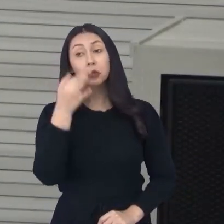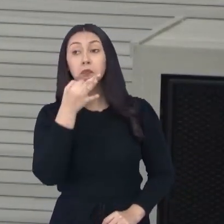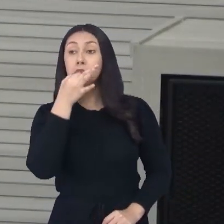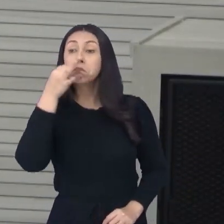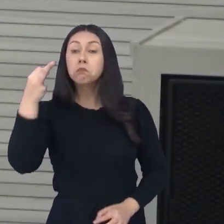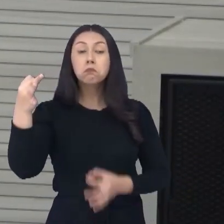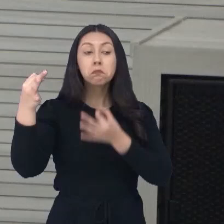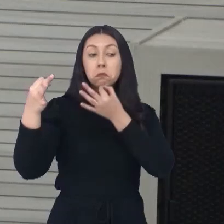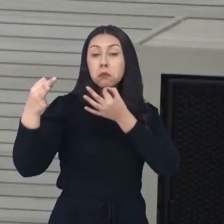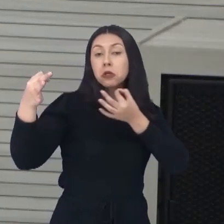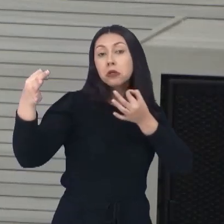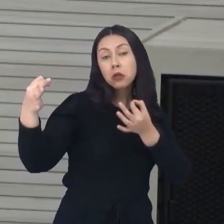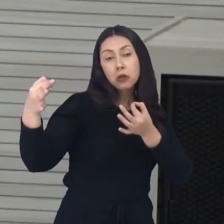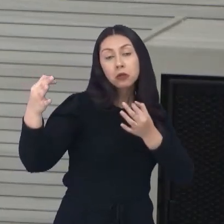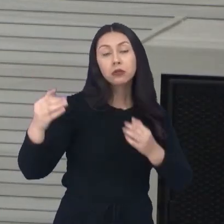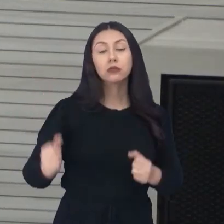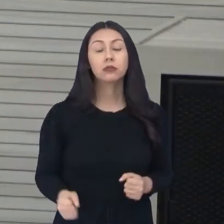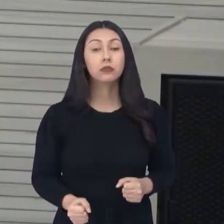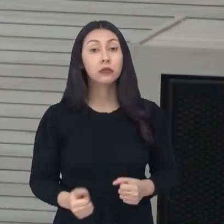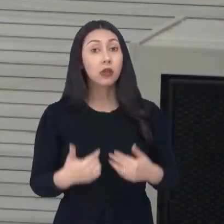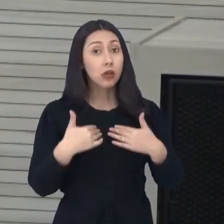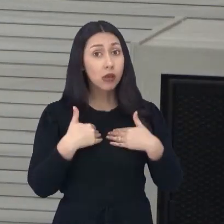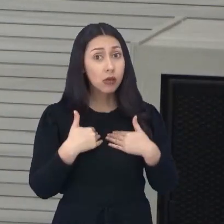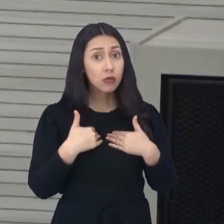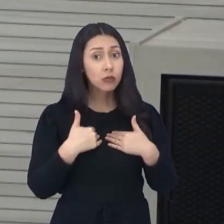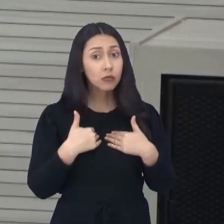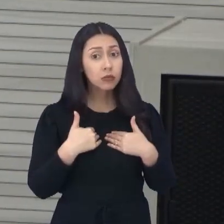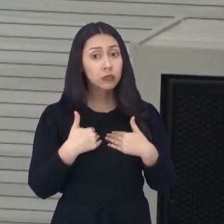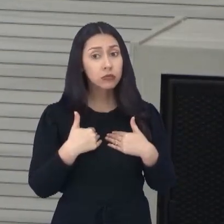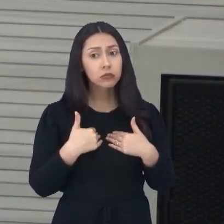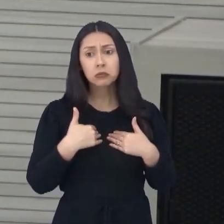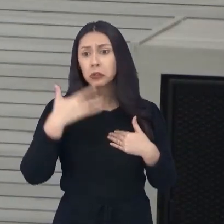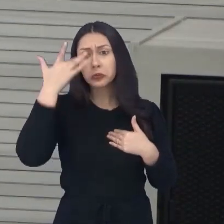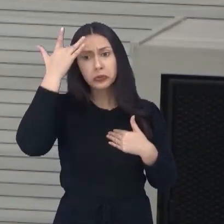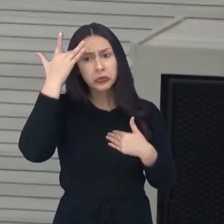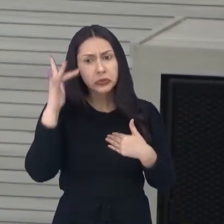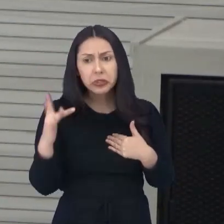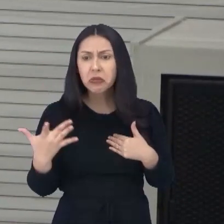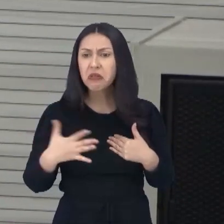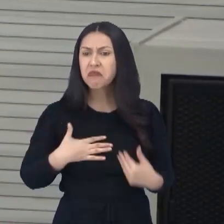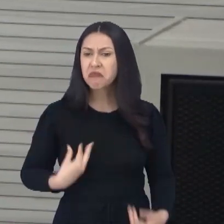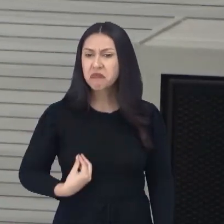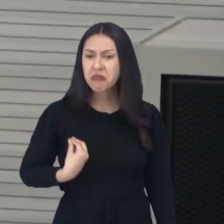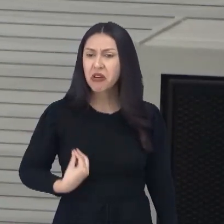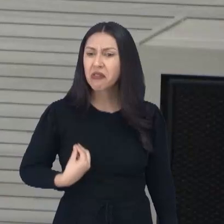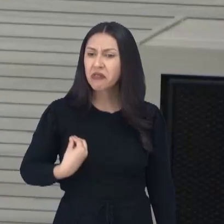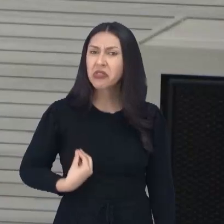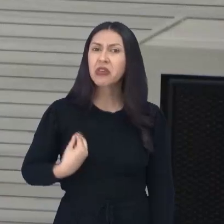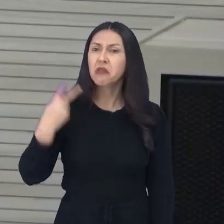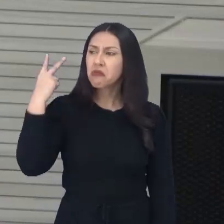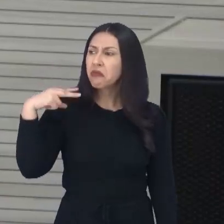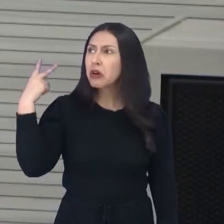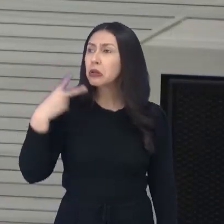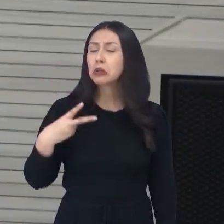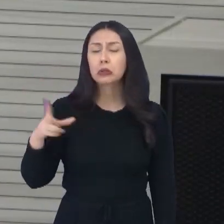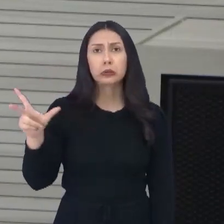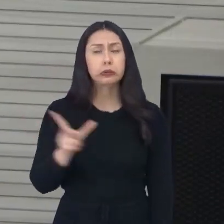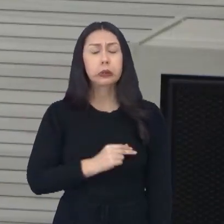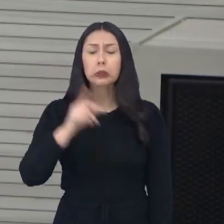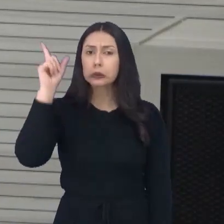vai. Eu não pensei que eu ia passar um inferno na minha vida sendo vereador, mas a gente passa um